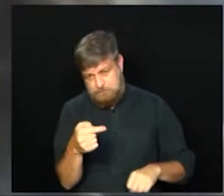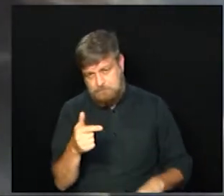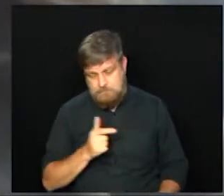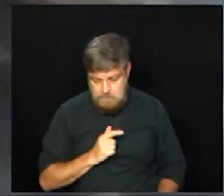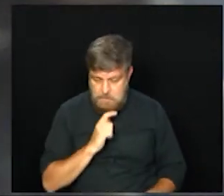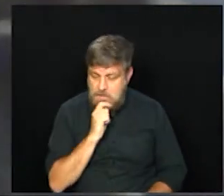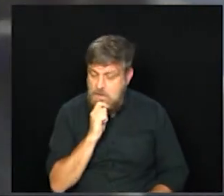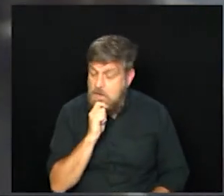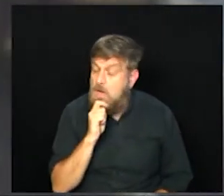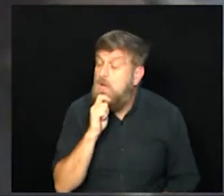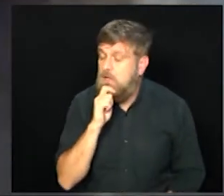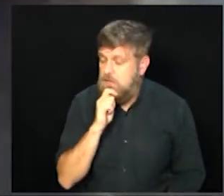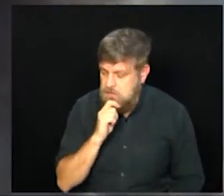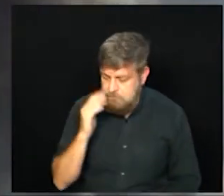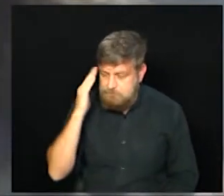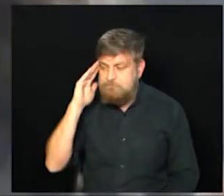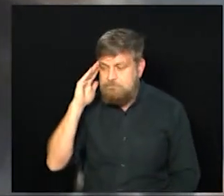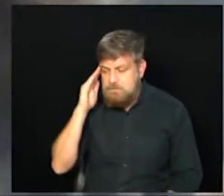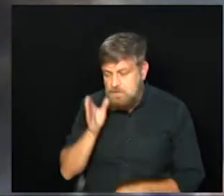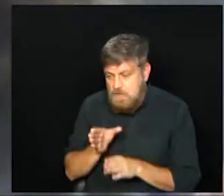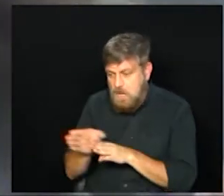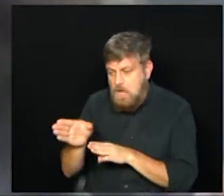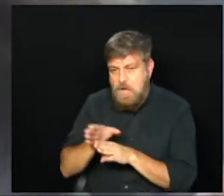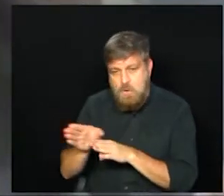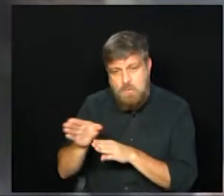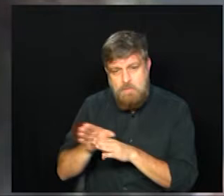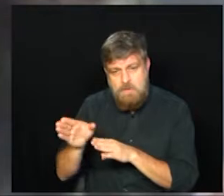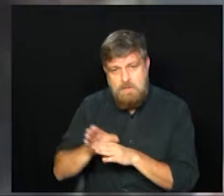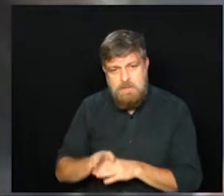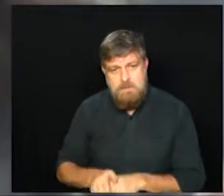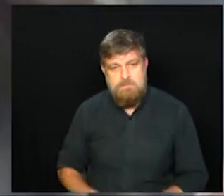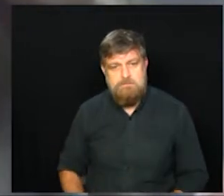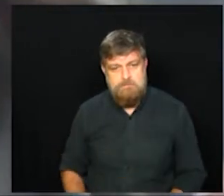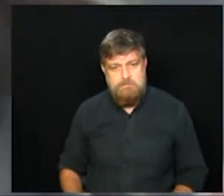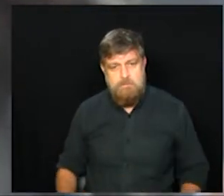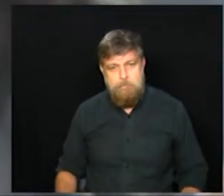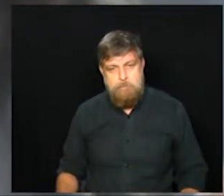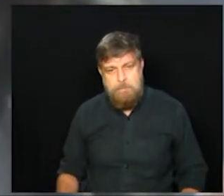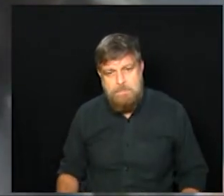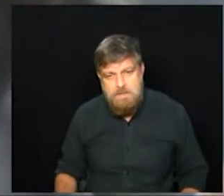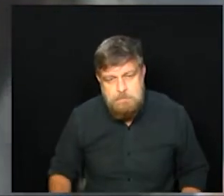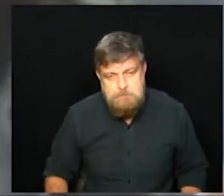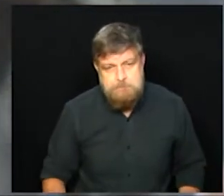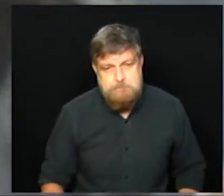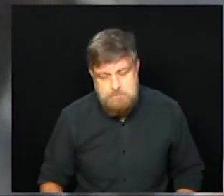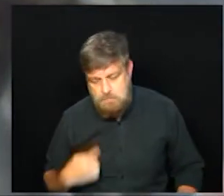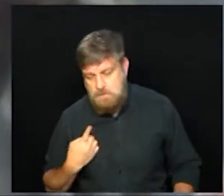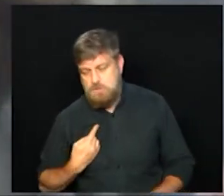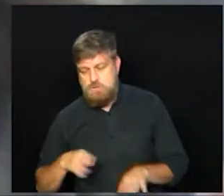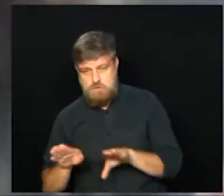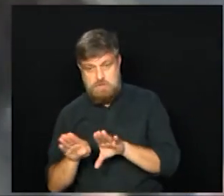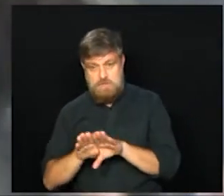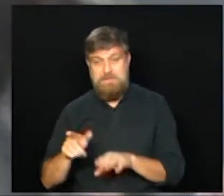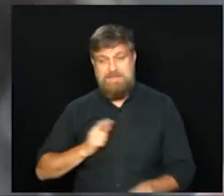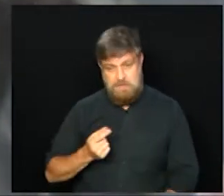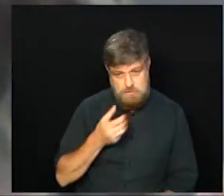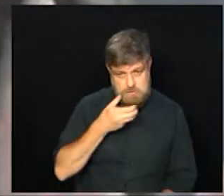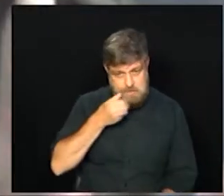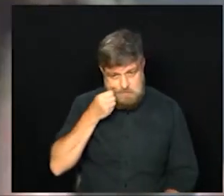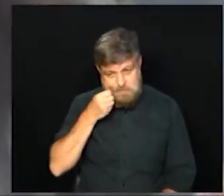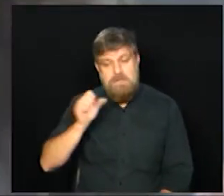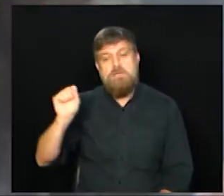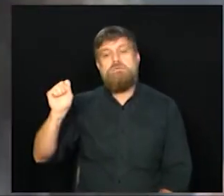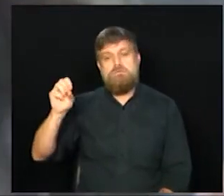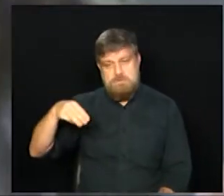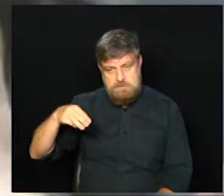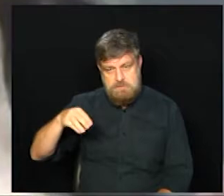escutar, proteger, encaminhar, e assim o que a medida que precisa ser feita. Então, a gente também precisa, é orçamento, sim, é